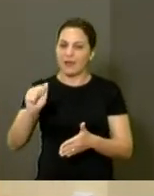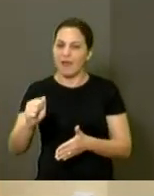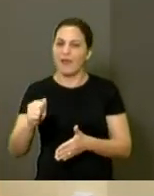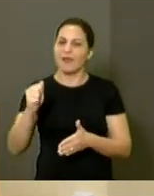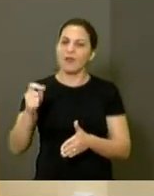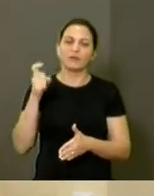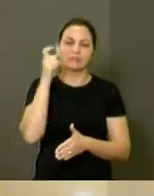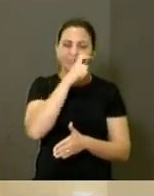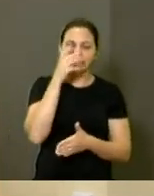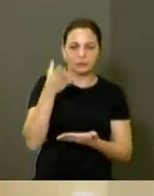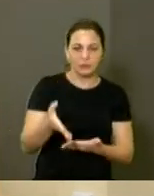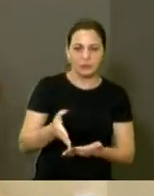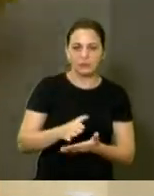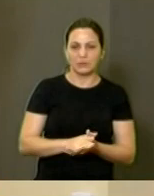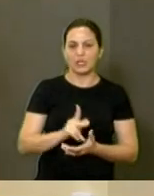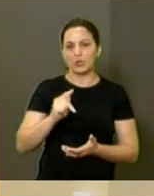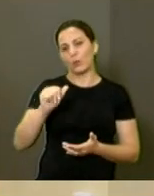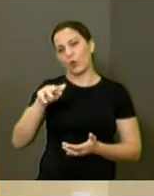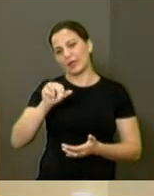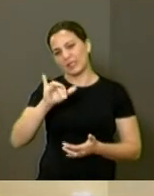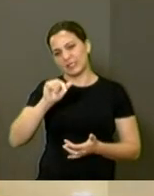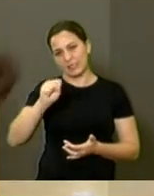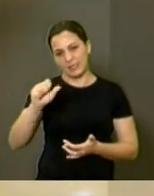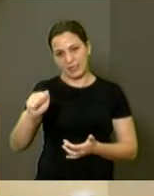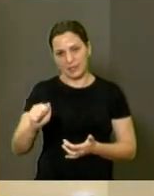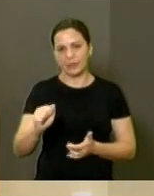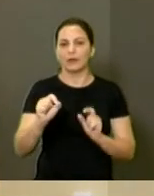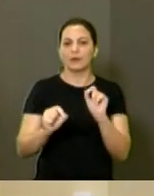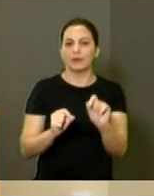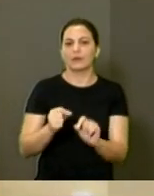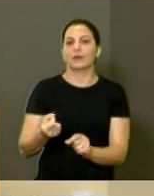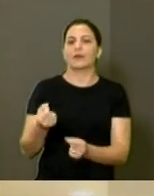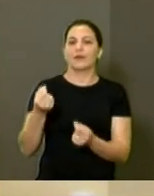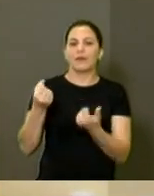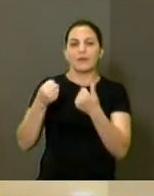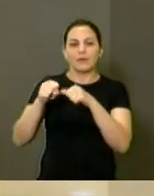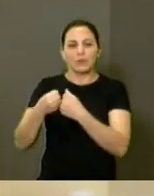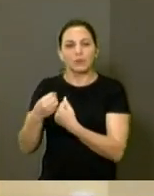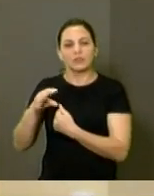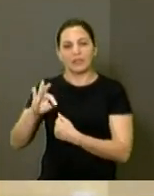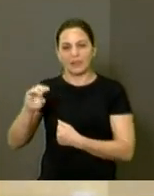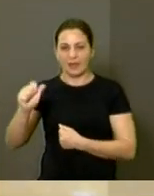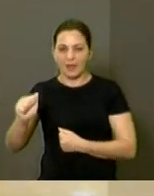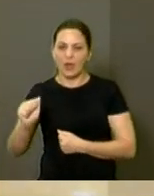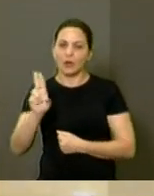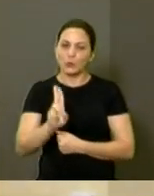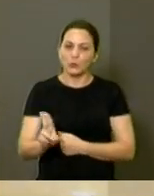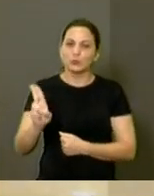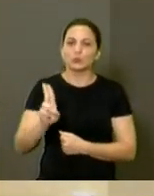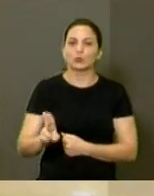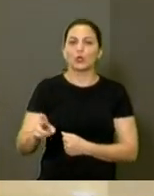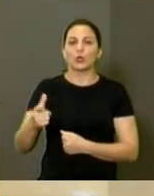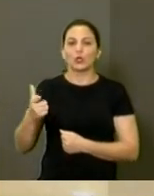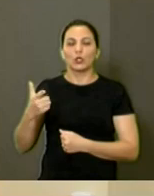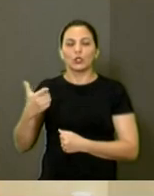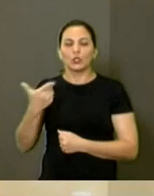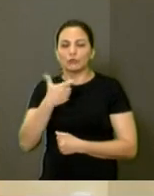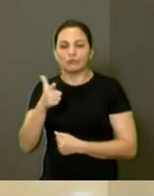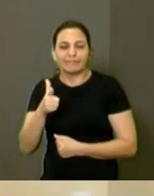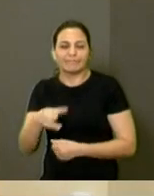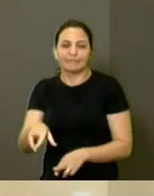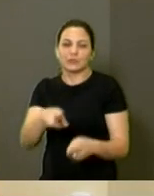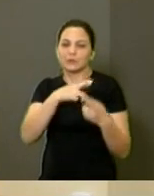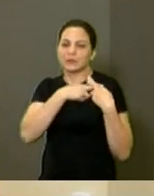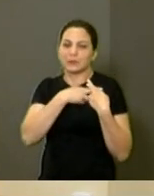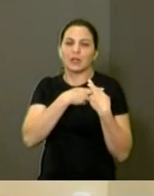de hipocrisia porque Quem Quebrou a CTA quem acabou com a CTA foi quem usou ela de forma irresponsável e isso foi